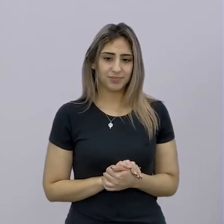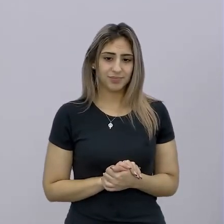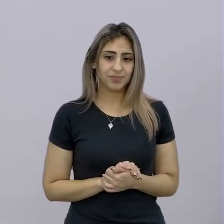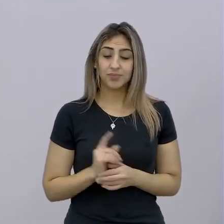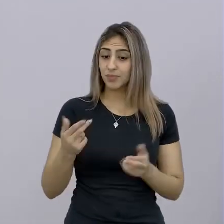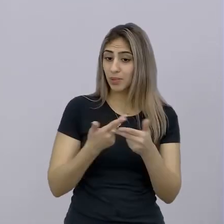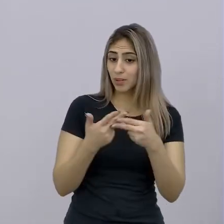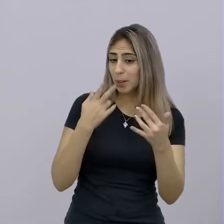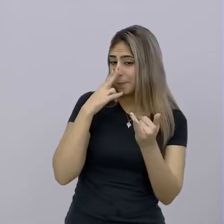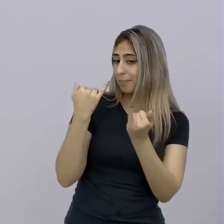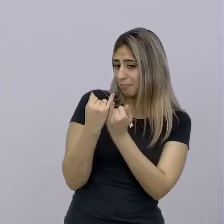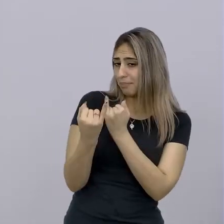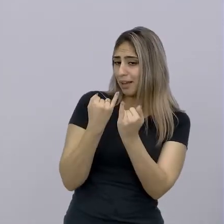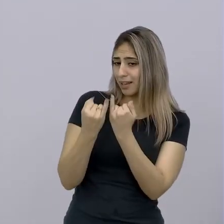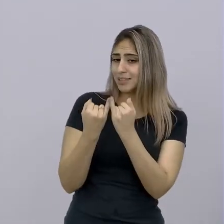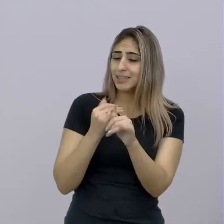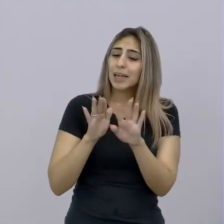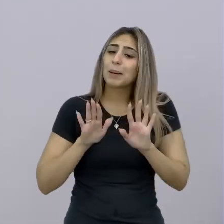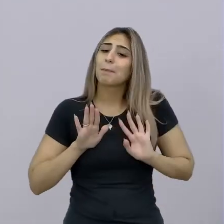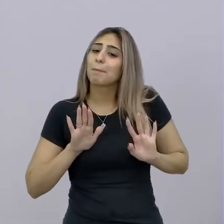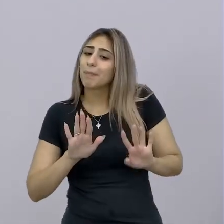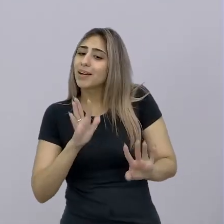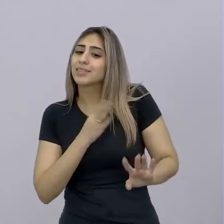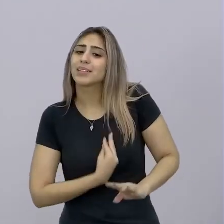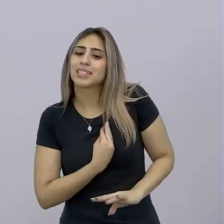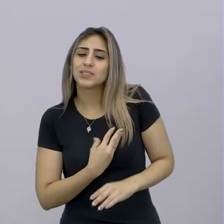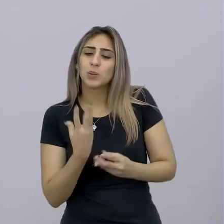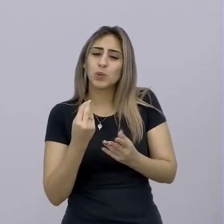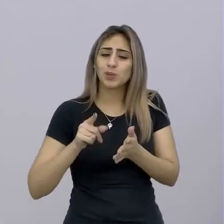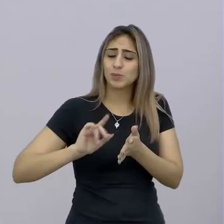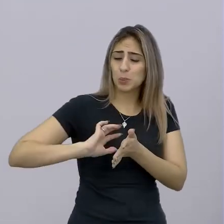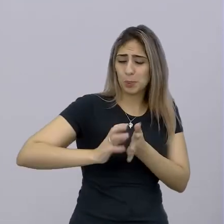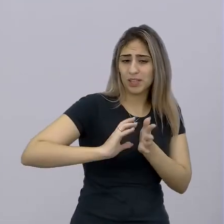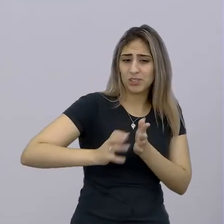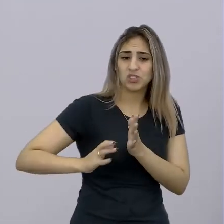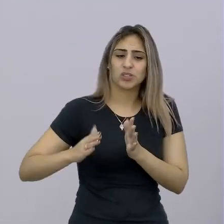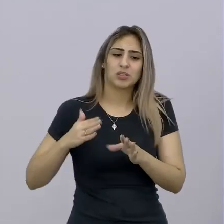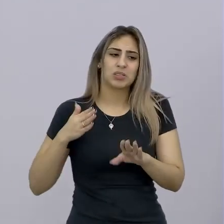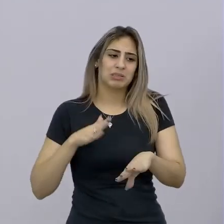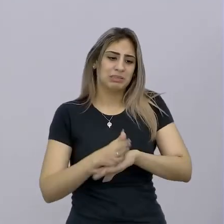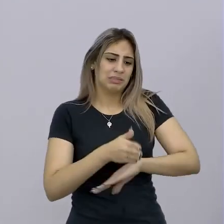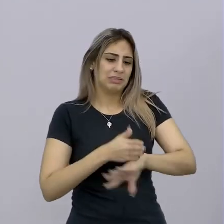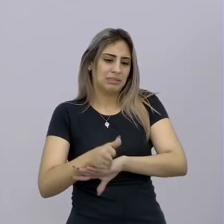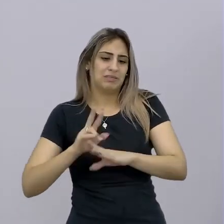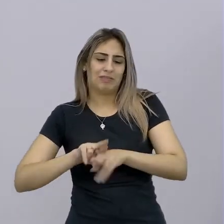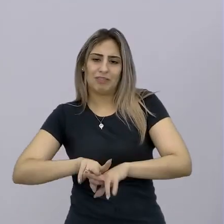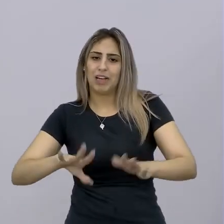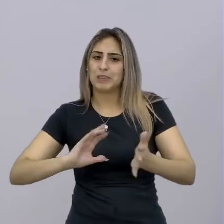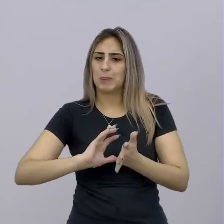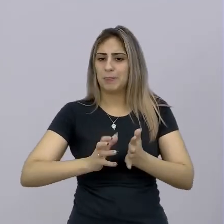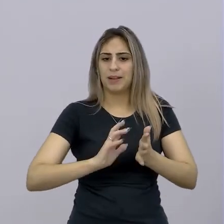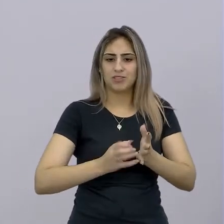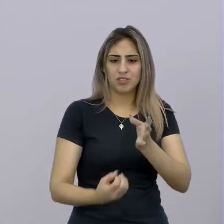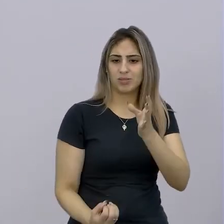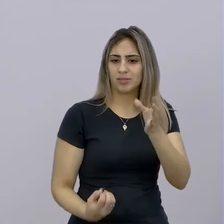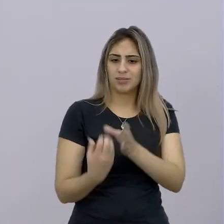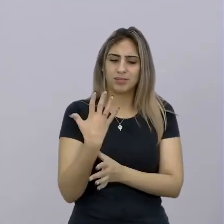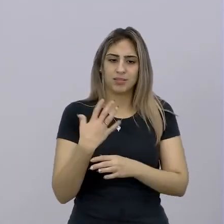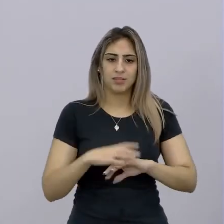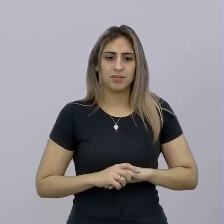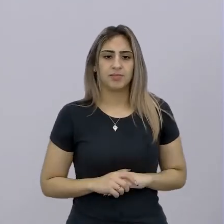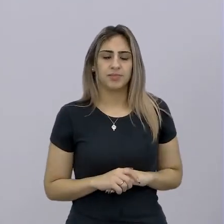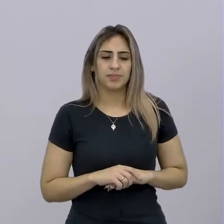Uma coisa parecida, mas assim, existem muitos partidos concorrendo, né? Os partidos eles se criam